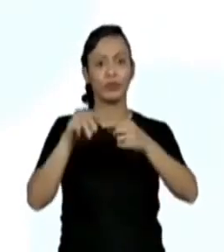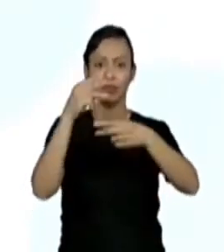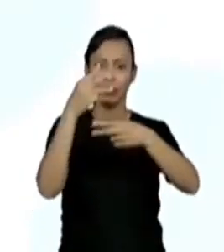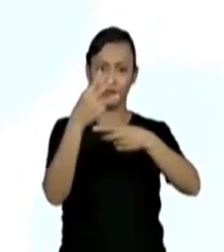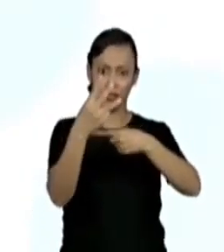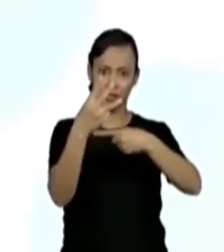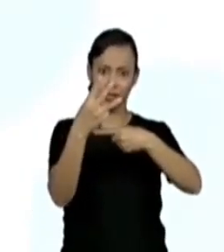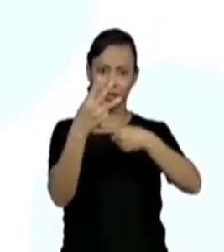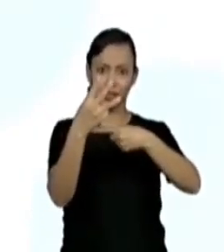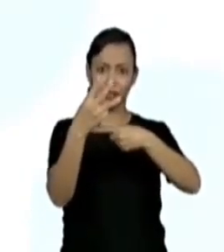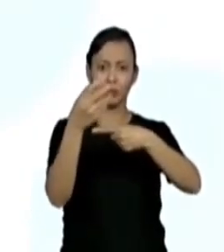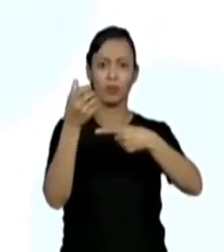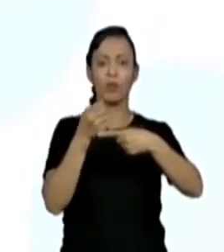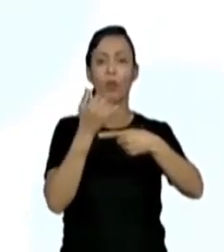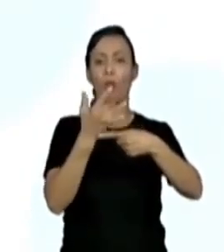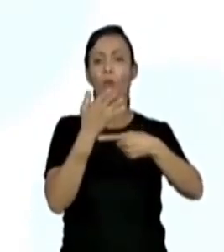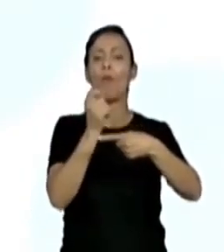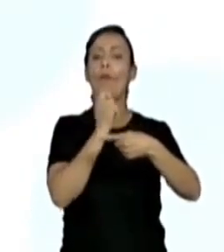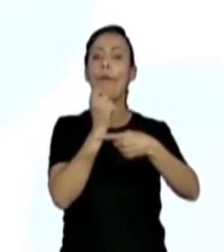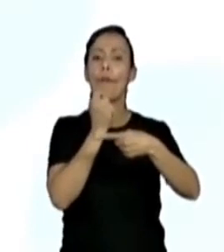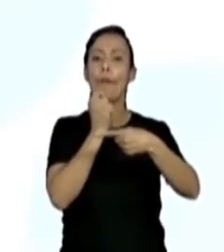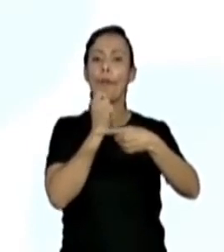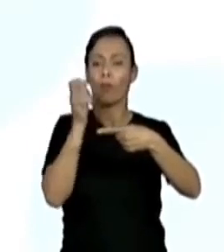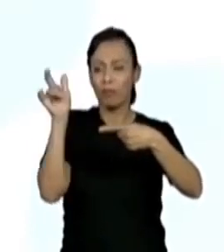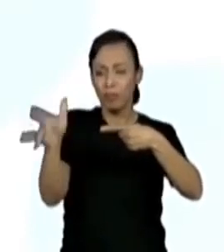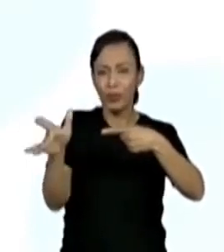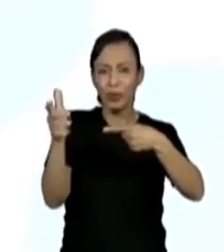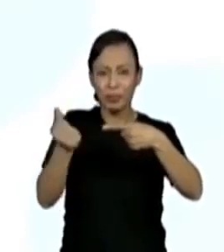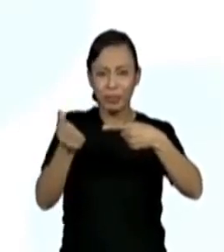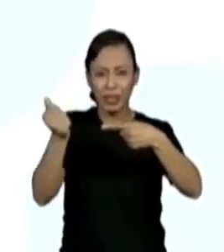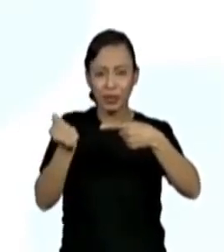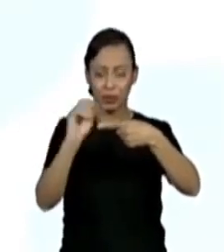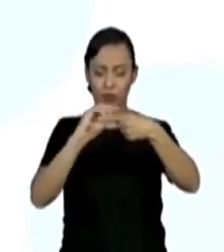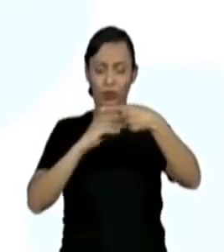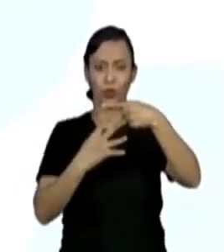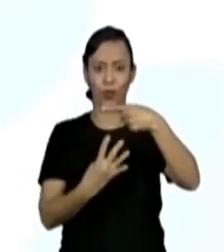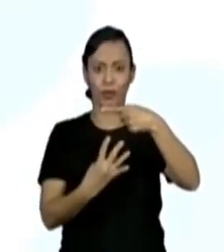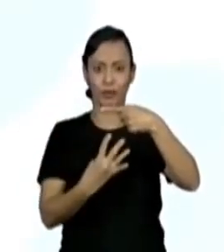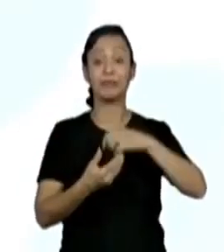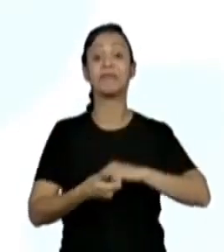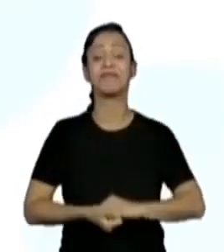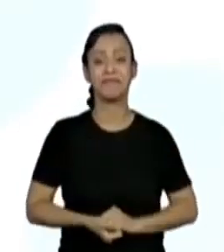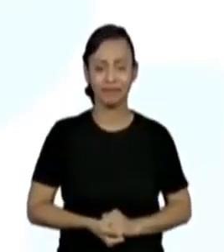pintada Vamos então para mais uma mais uma tela vocês